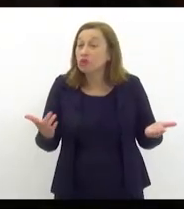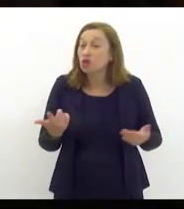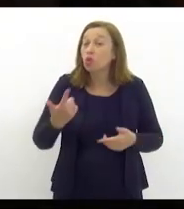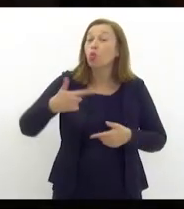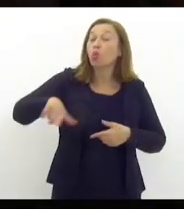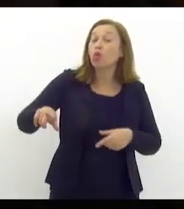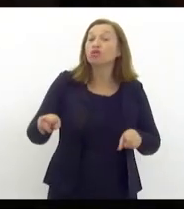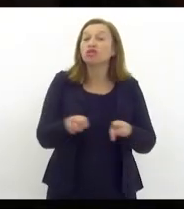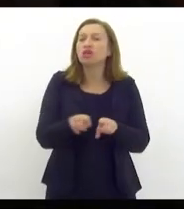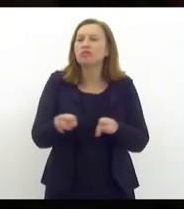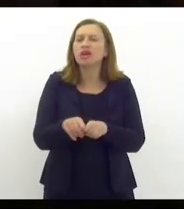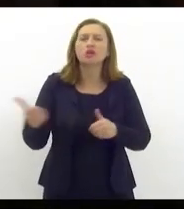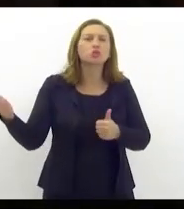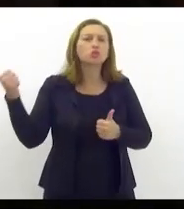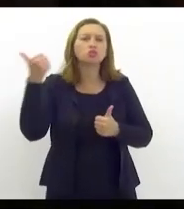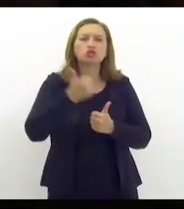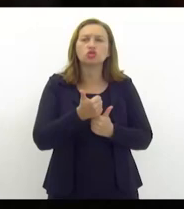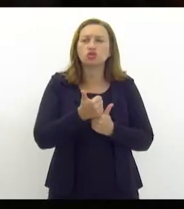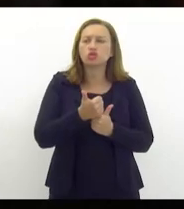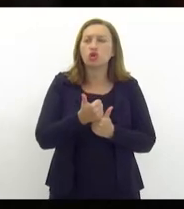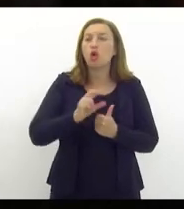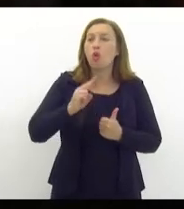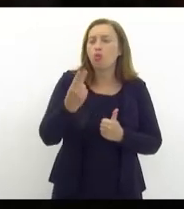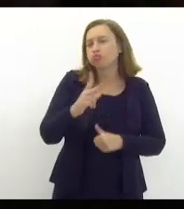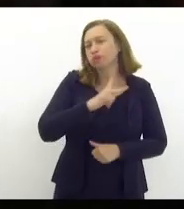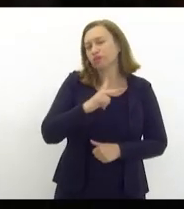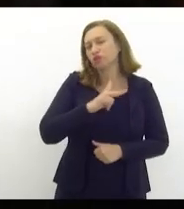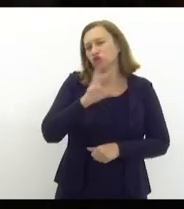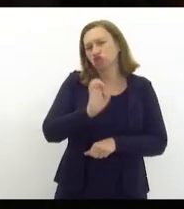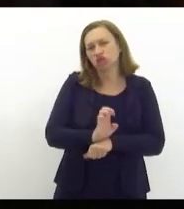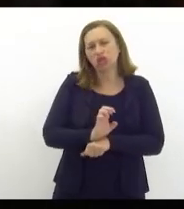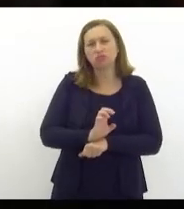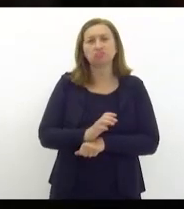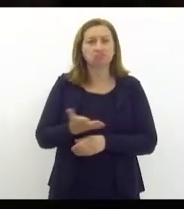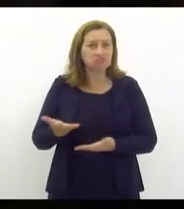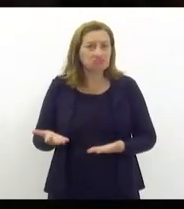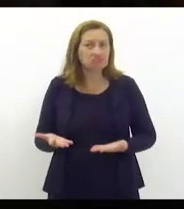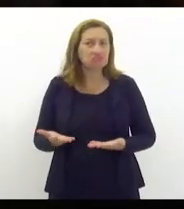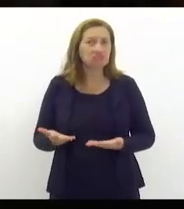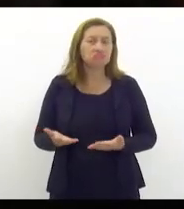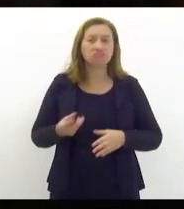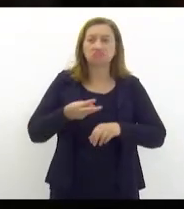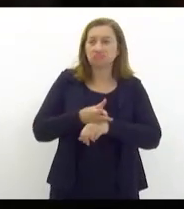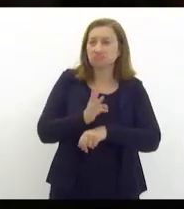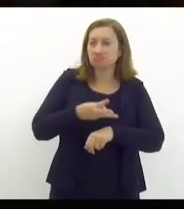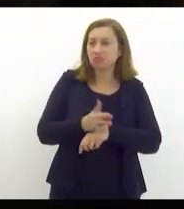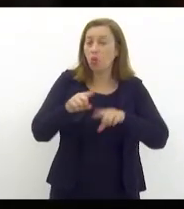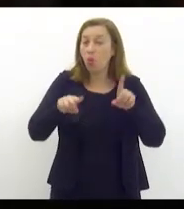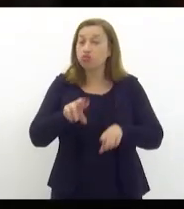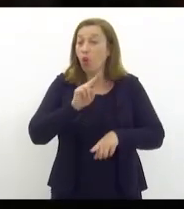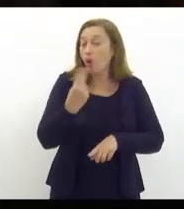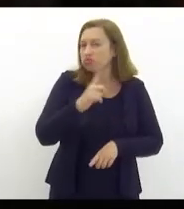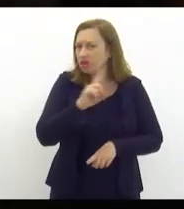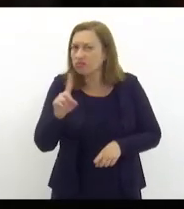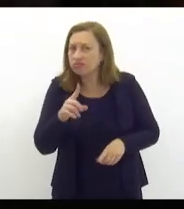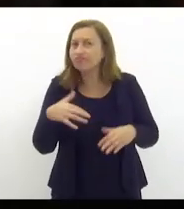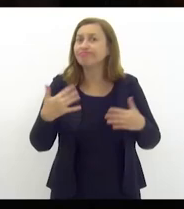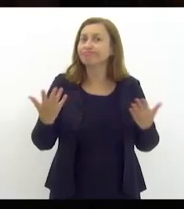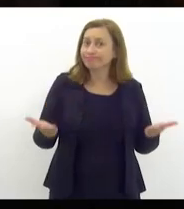que substituísse, o próprio Estado, né, terceirizando ou não,